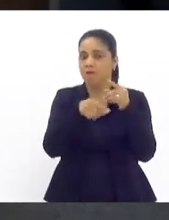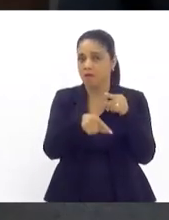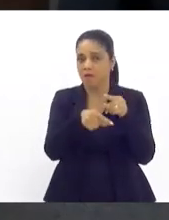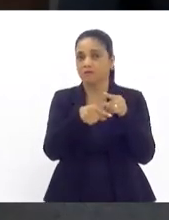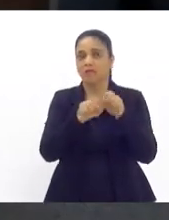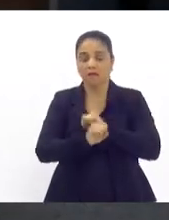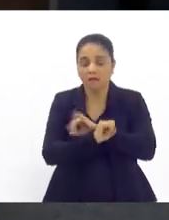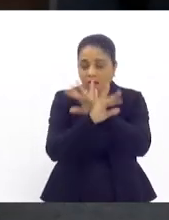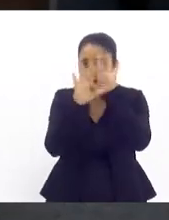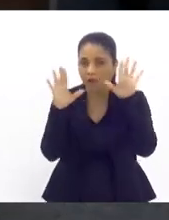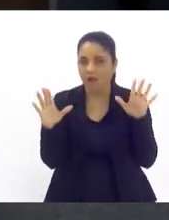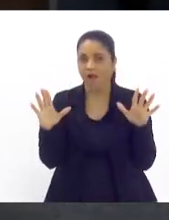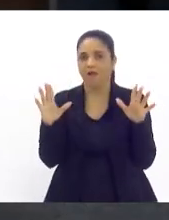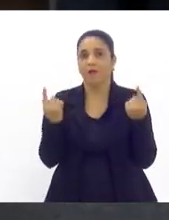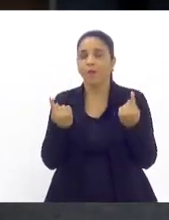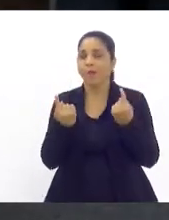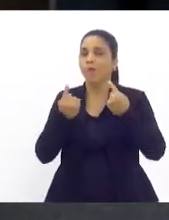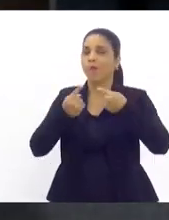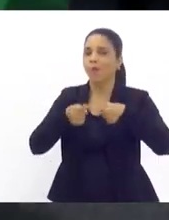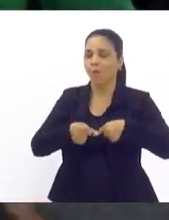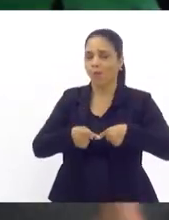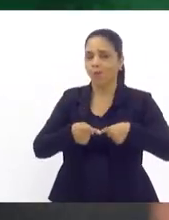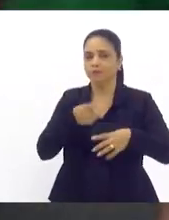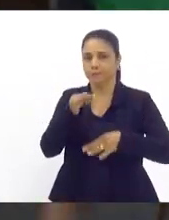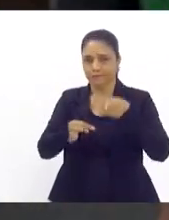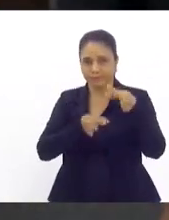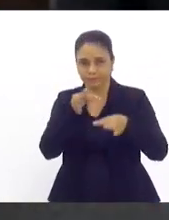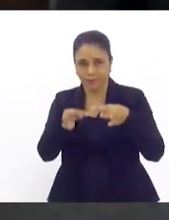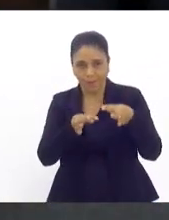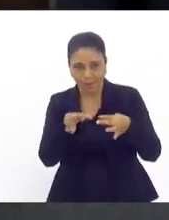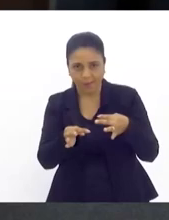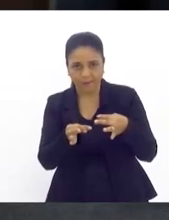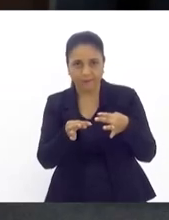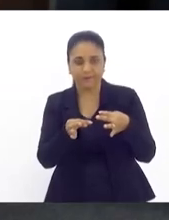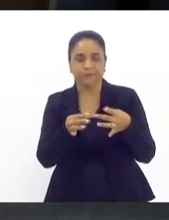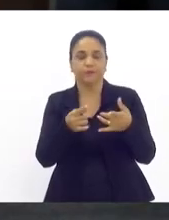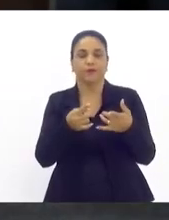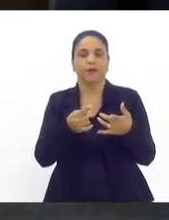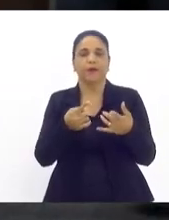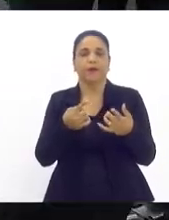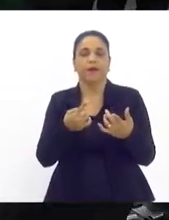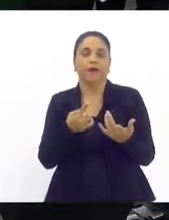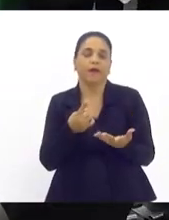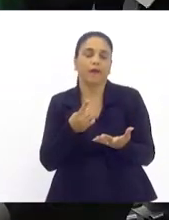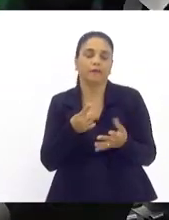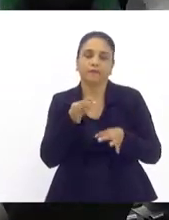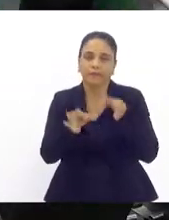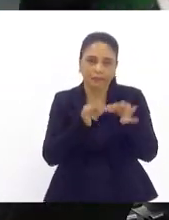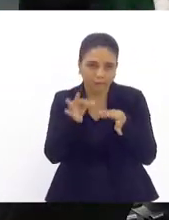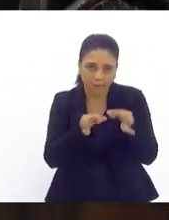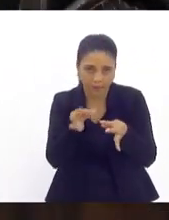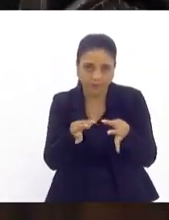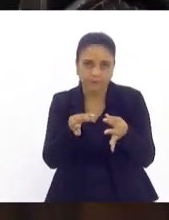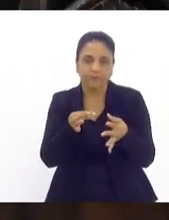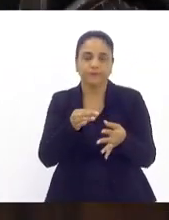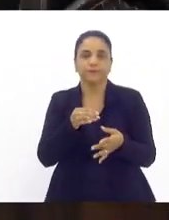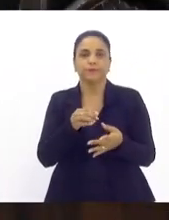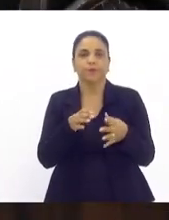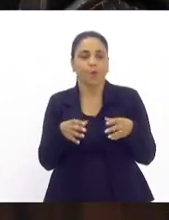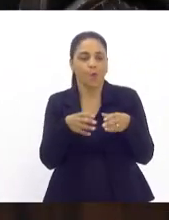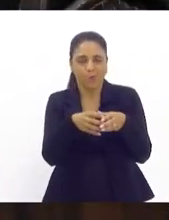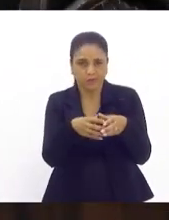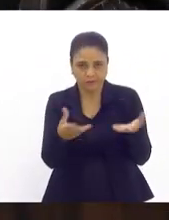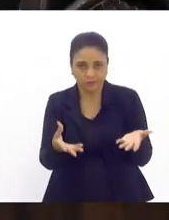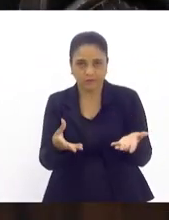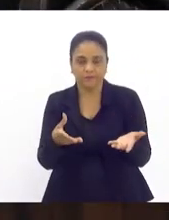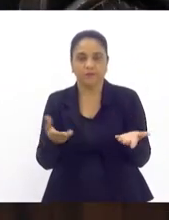comunidades terapêuticas e nós da bancada do PSOL temos uma posição contrária a essas comunidades. Então, a bancada